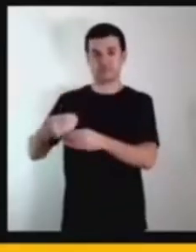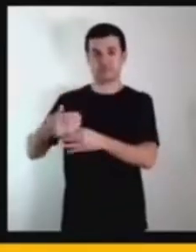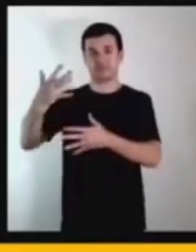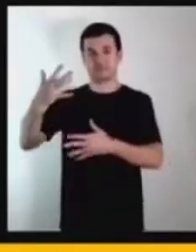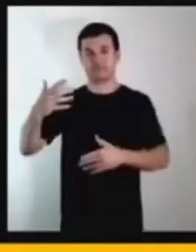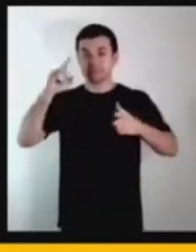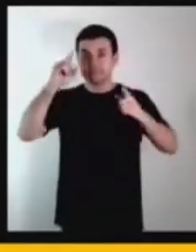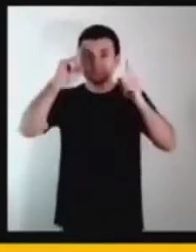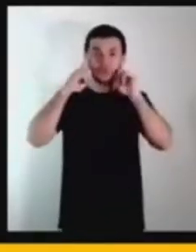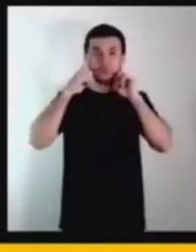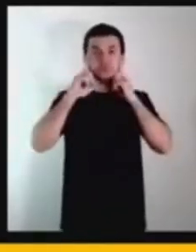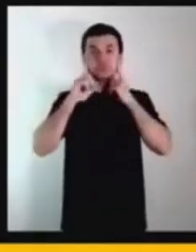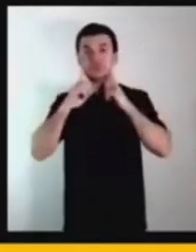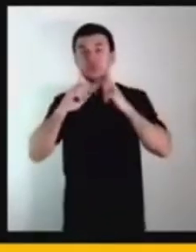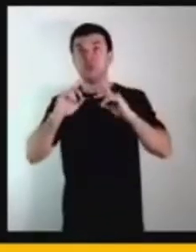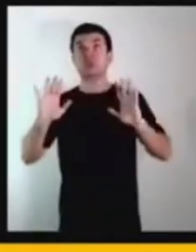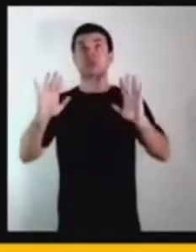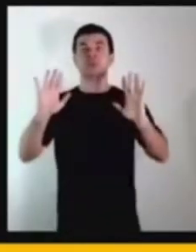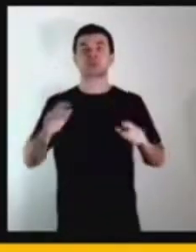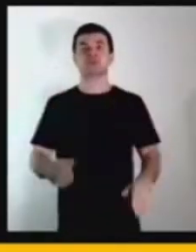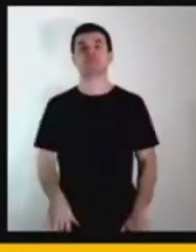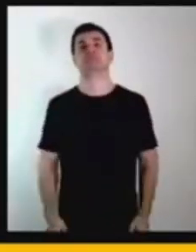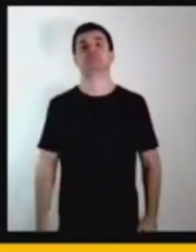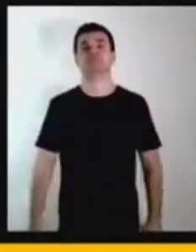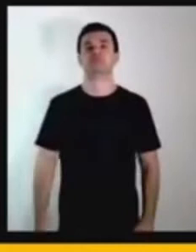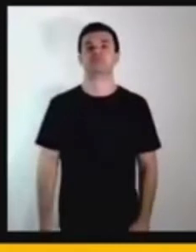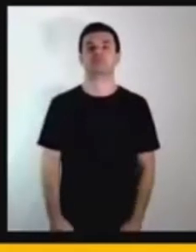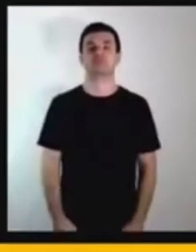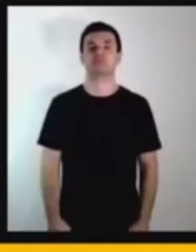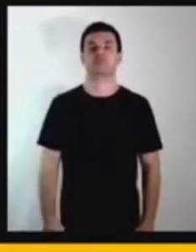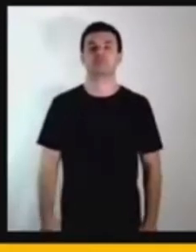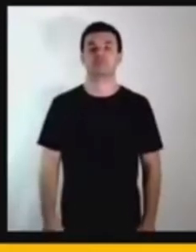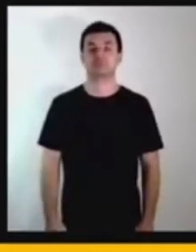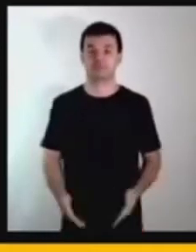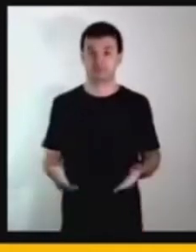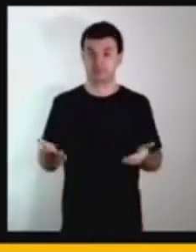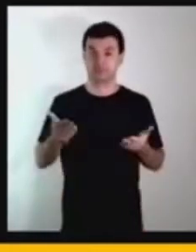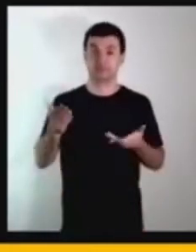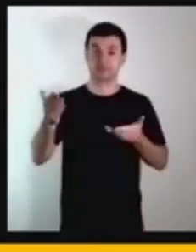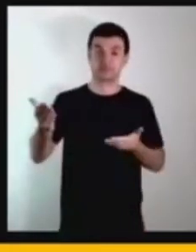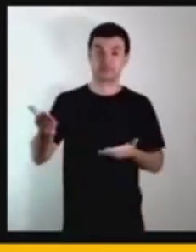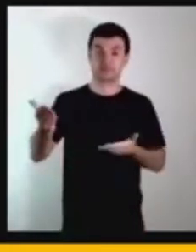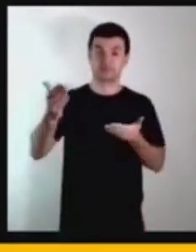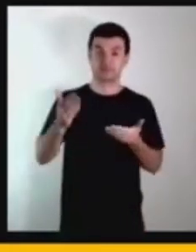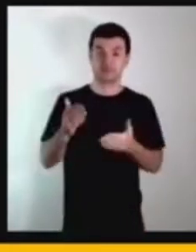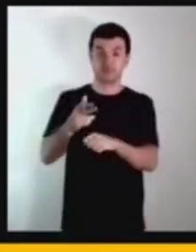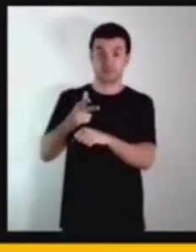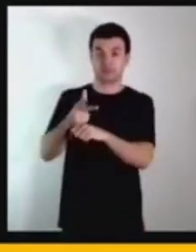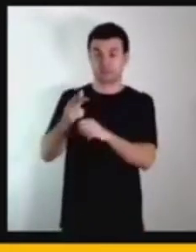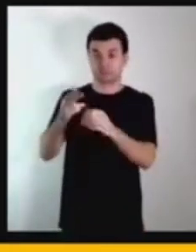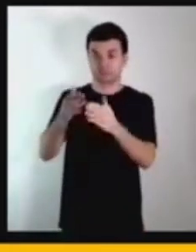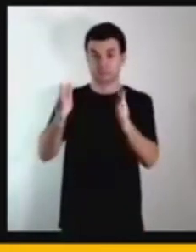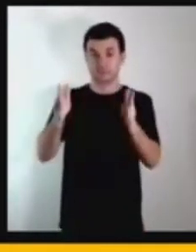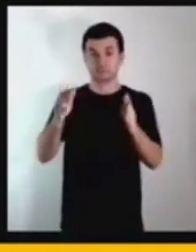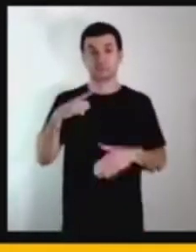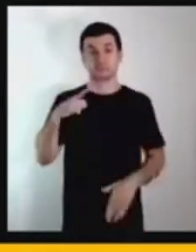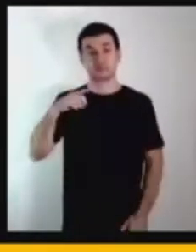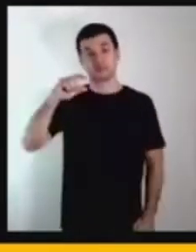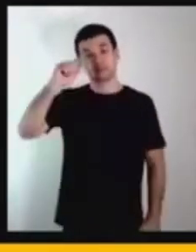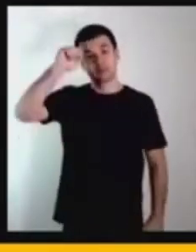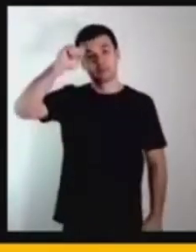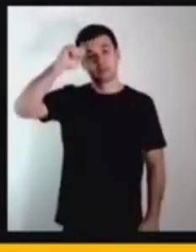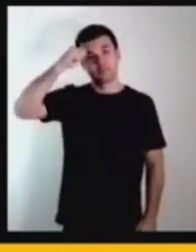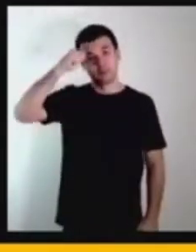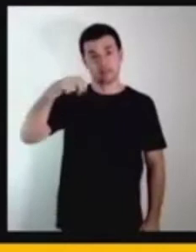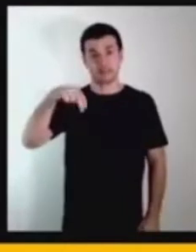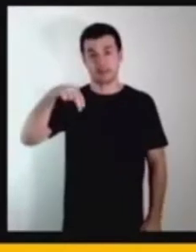Ai, meu Deus. Vamos lá. Porque agora eu quero chamar para abrir a câmera Anne do Preta e Nerd.